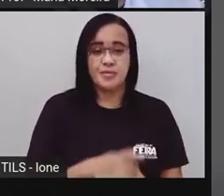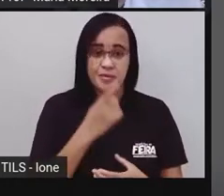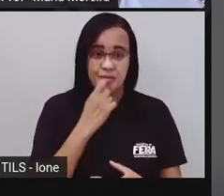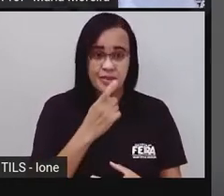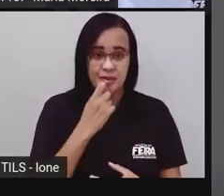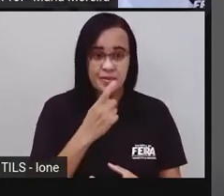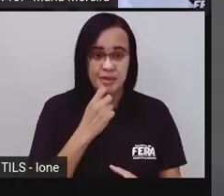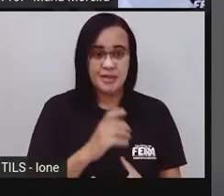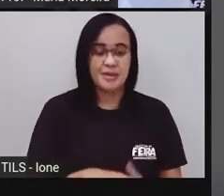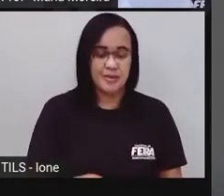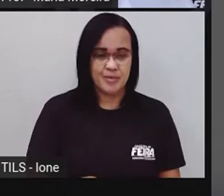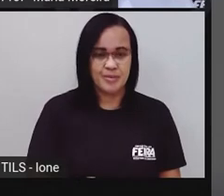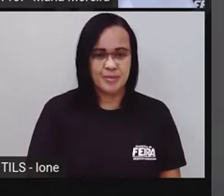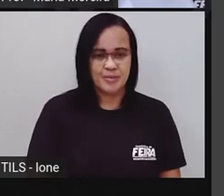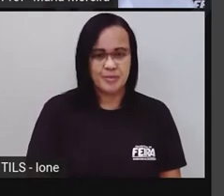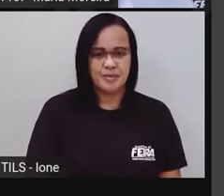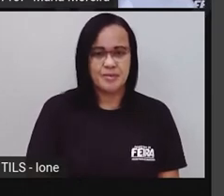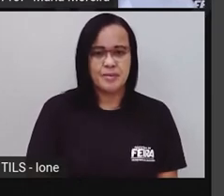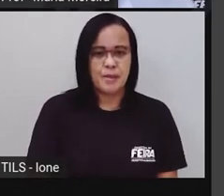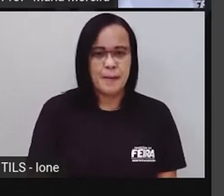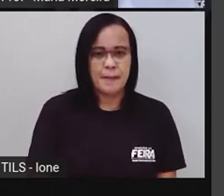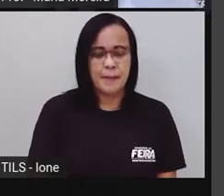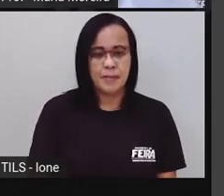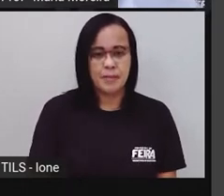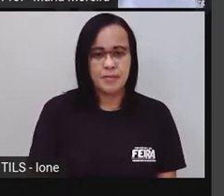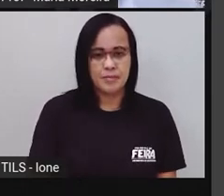como tá tudo aqui em preto fica mais tranquilo